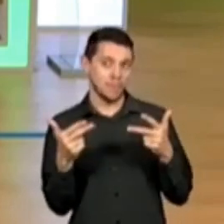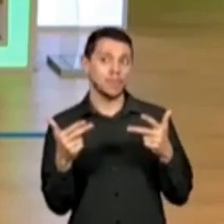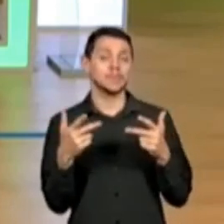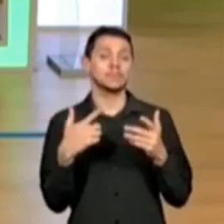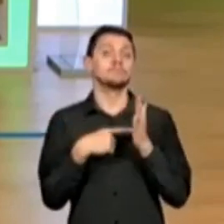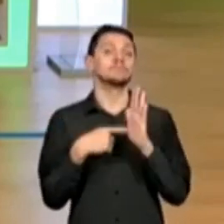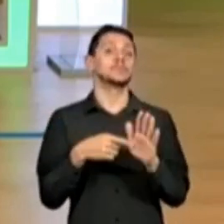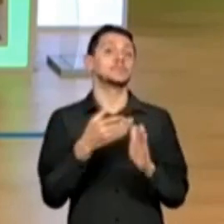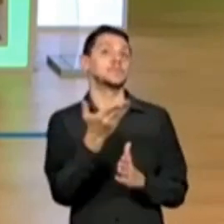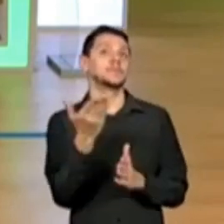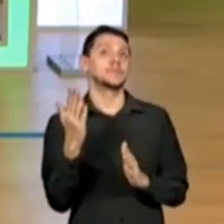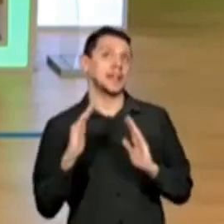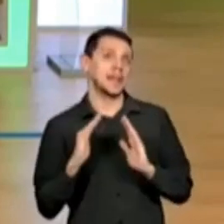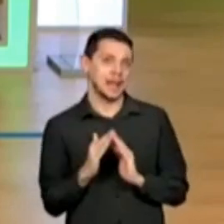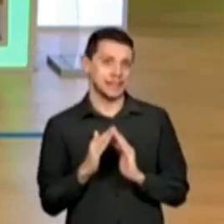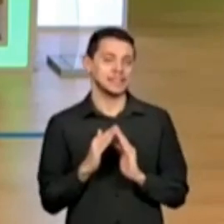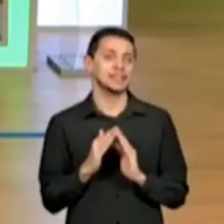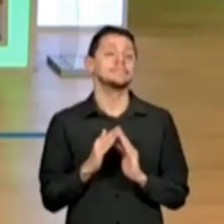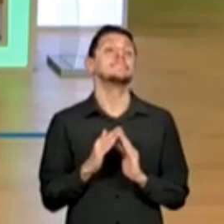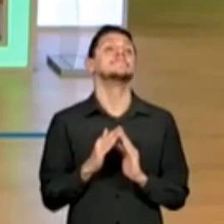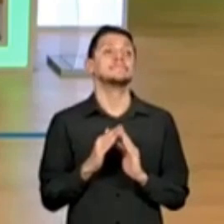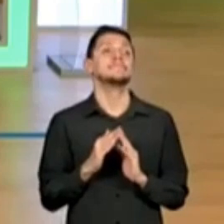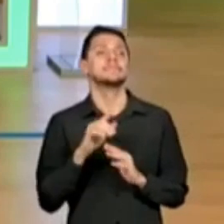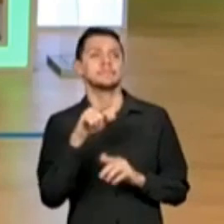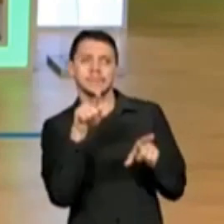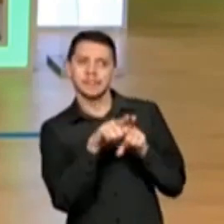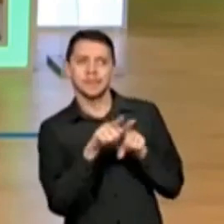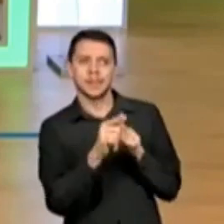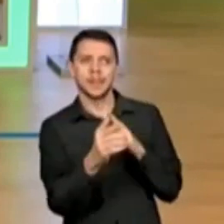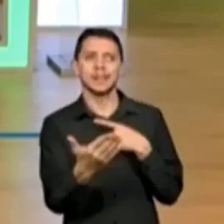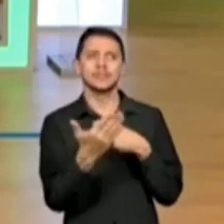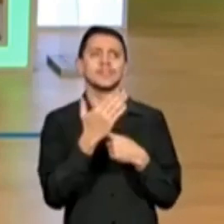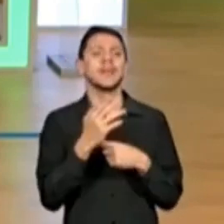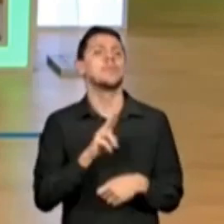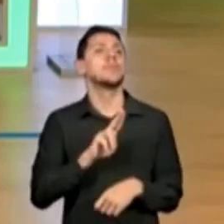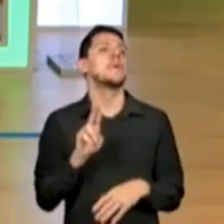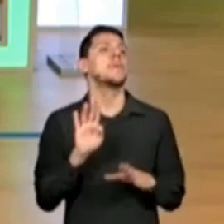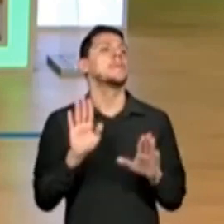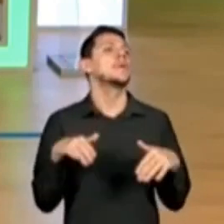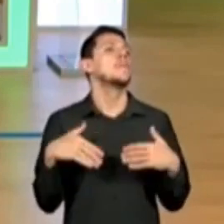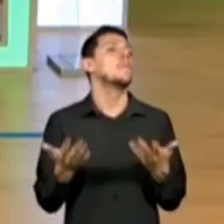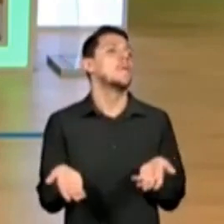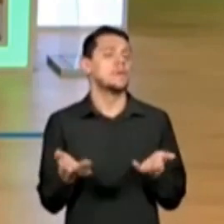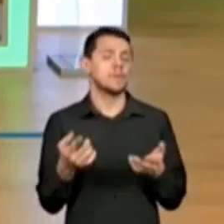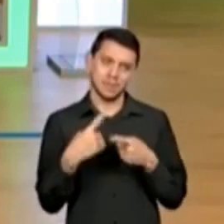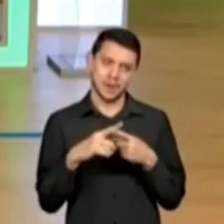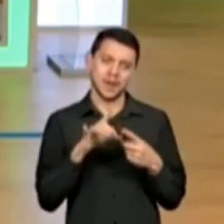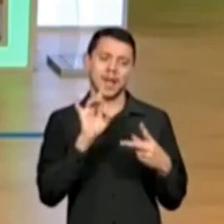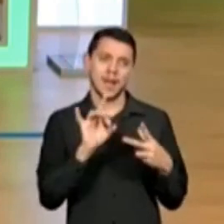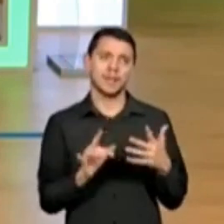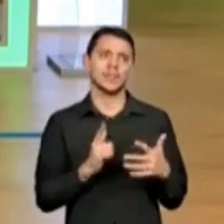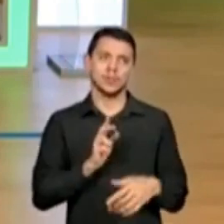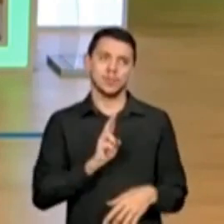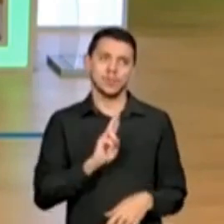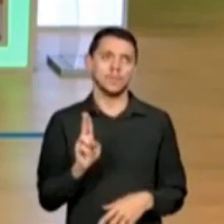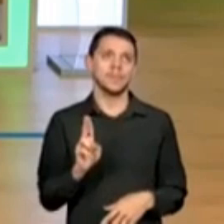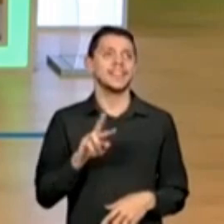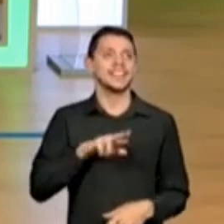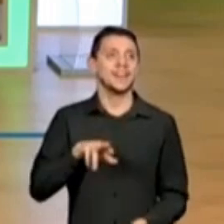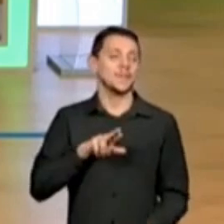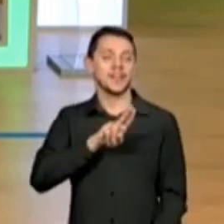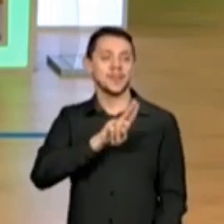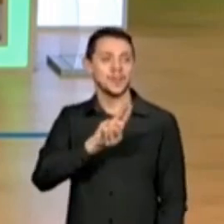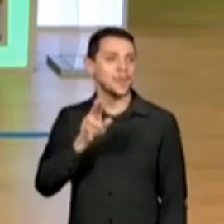aí de casa. Combinado. Tá? E esse vai me ajudar também a nomear elas, porque elas têm nome. Legal. Certo? Não chama Fran, não